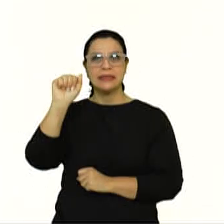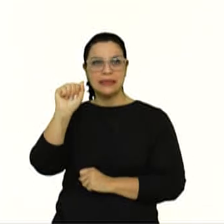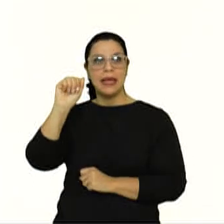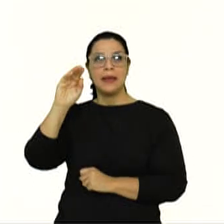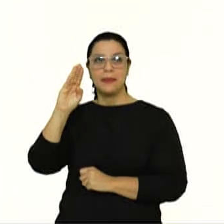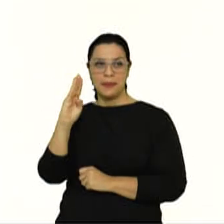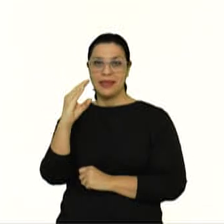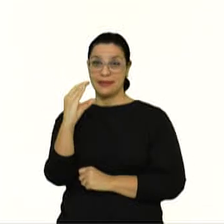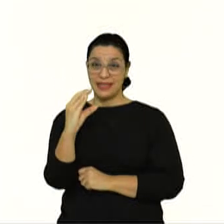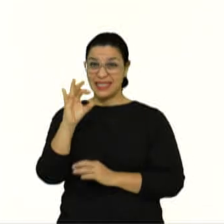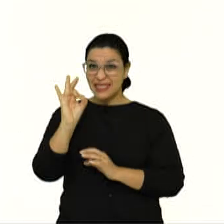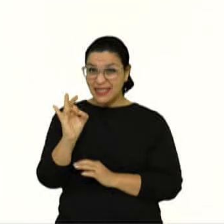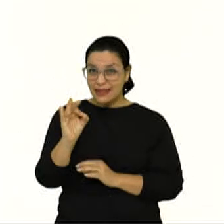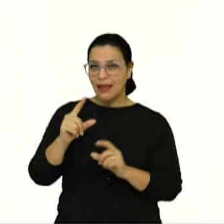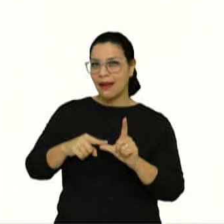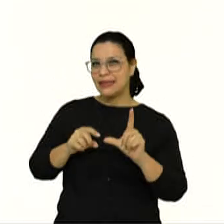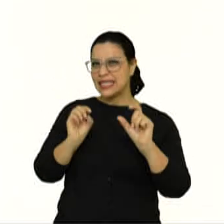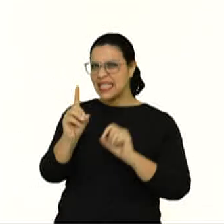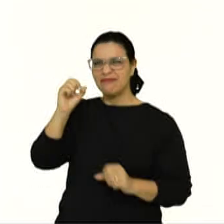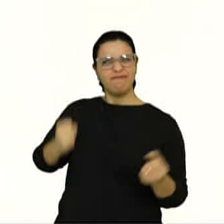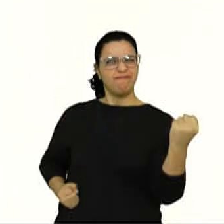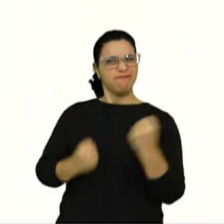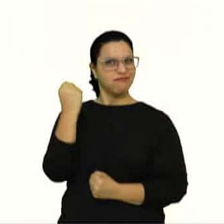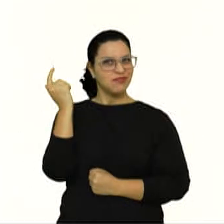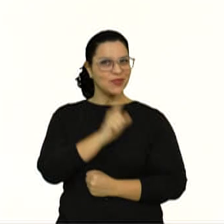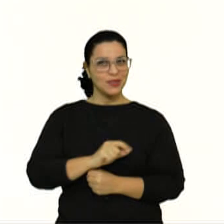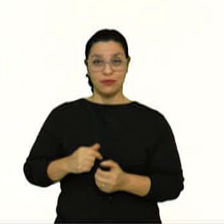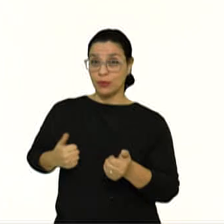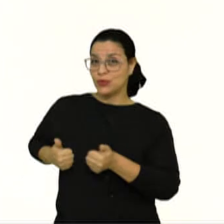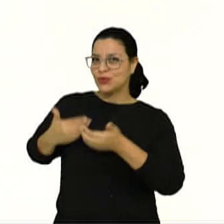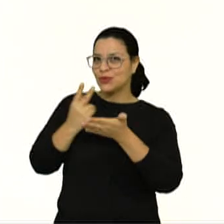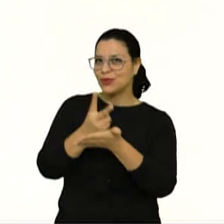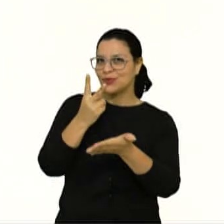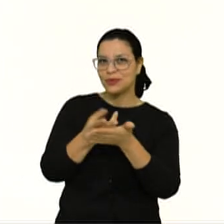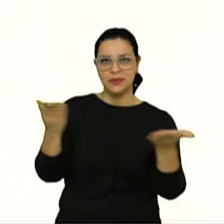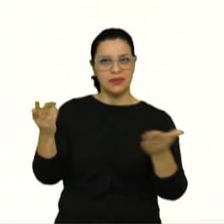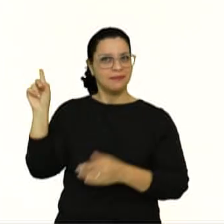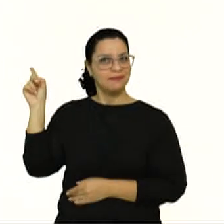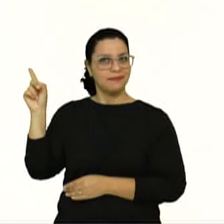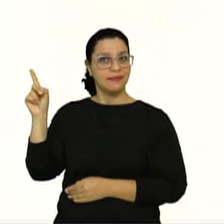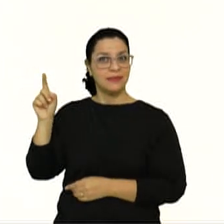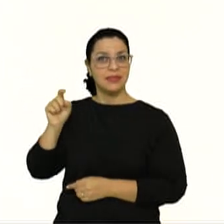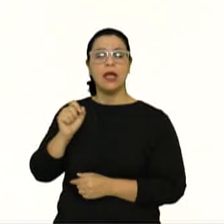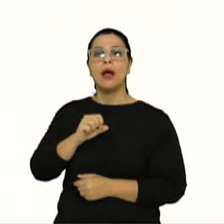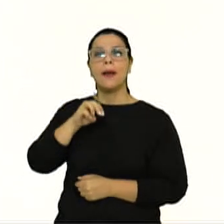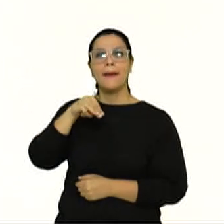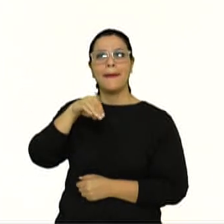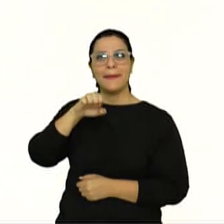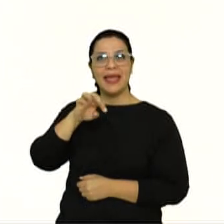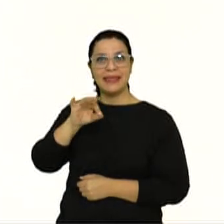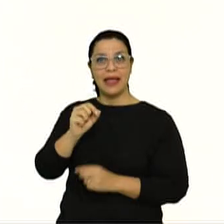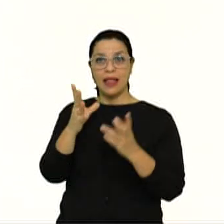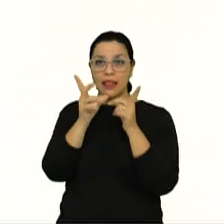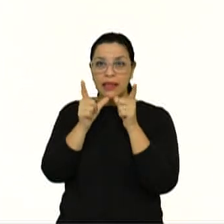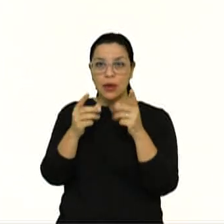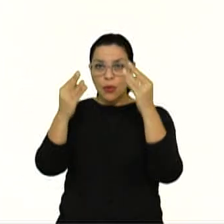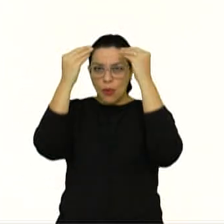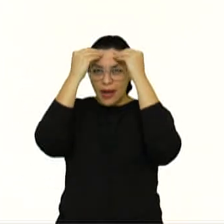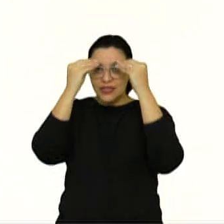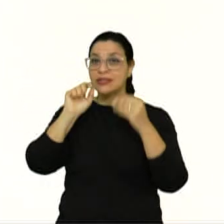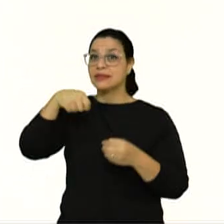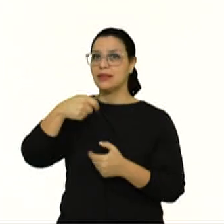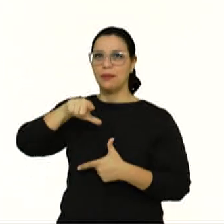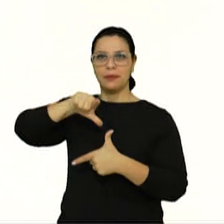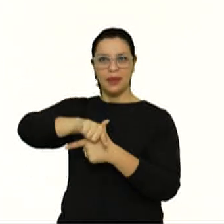estão corretas, acertou em cheio. Yes! Sigamos então. Metalinguagem. Ué, professora, mas a letra A